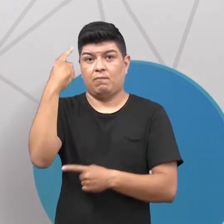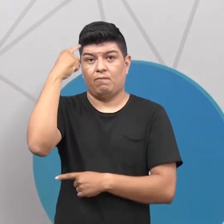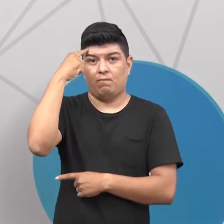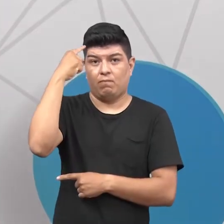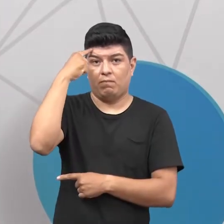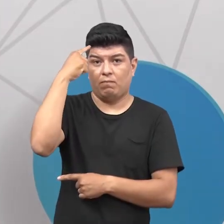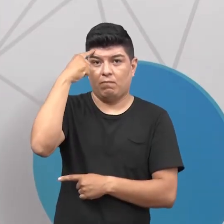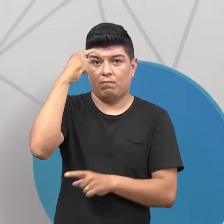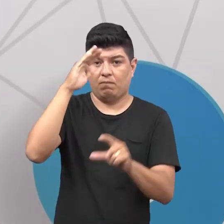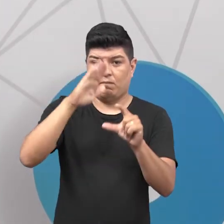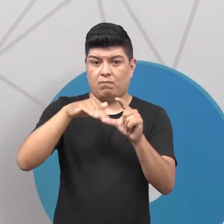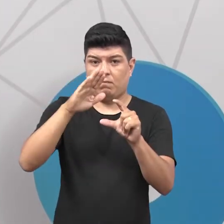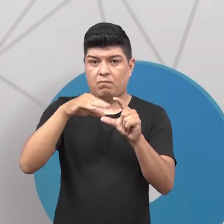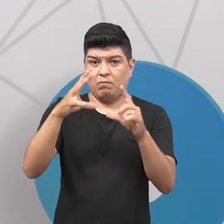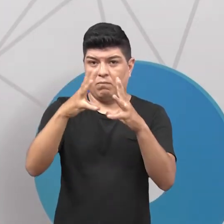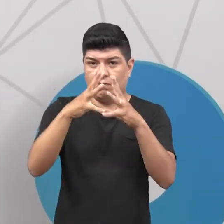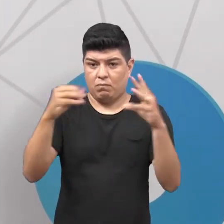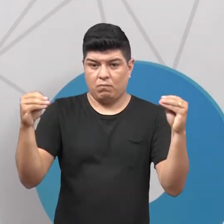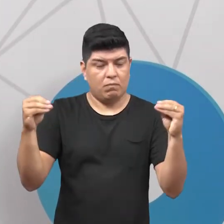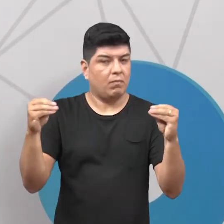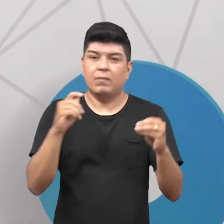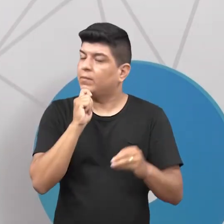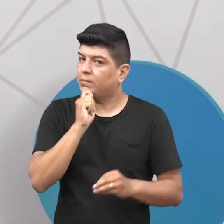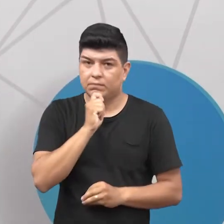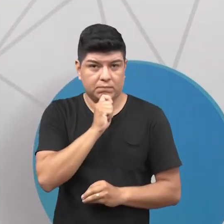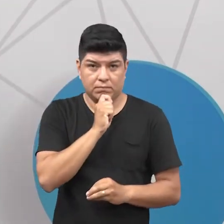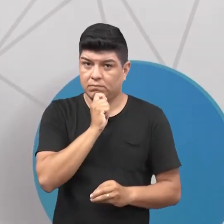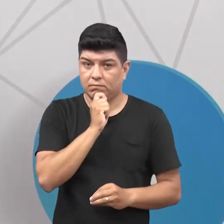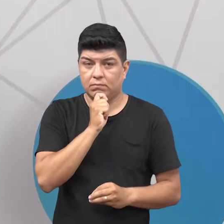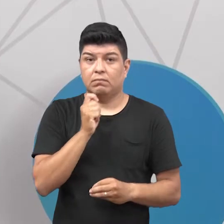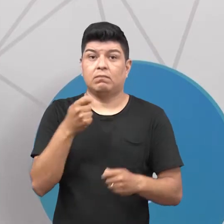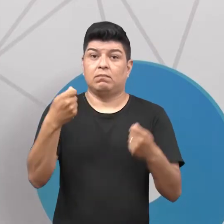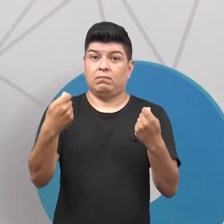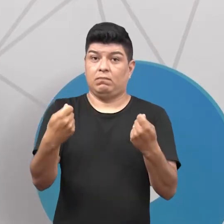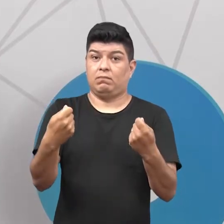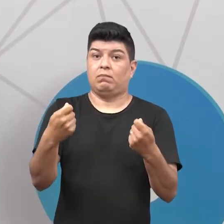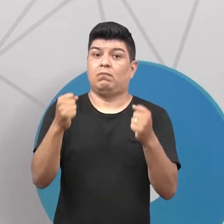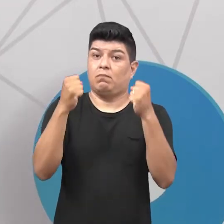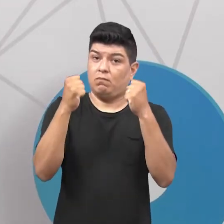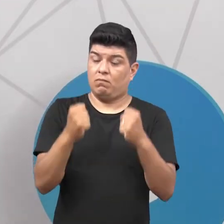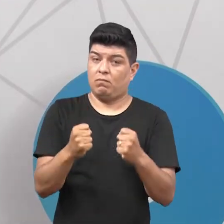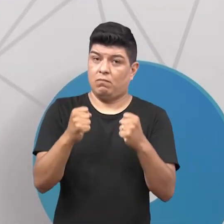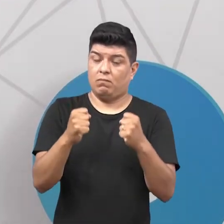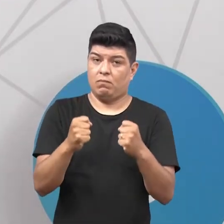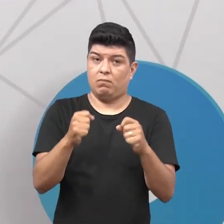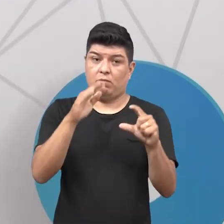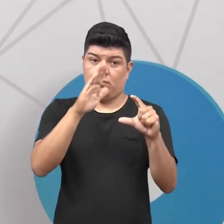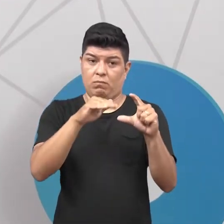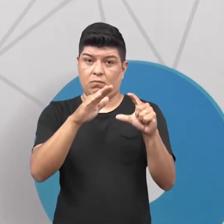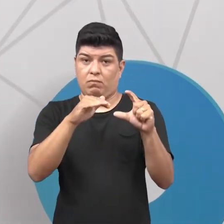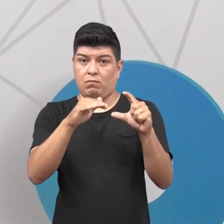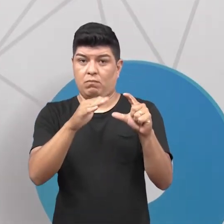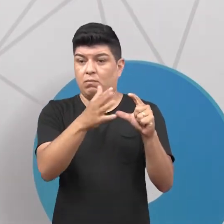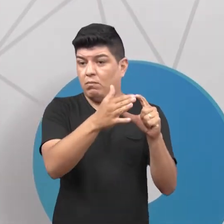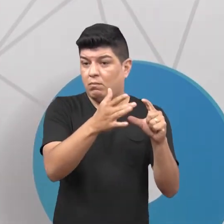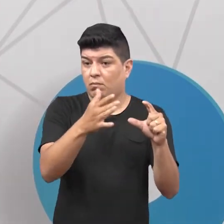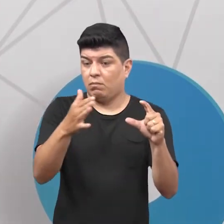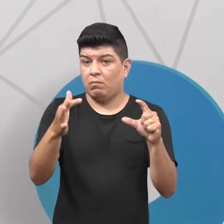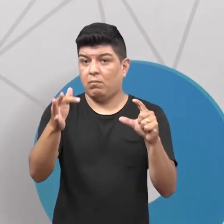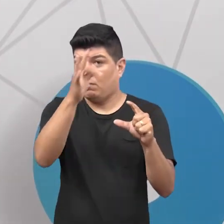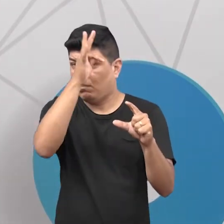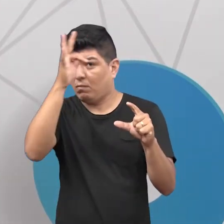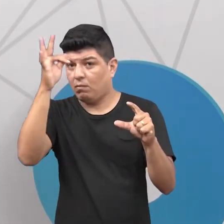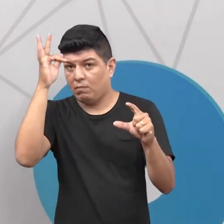mítico não desapareceu na sua totalidade. Então nós podemos dizer que do mito para a filosofia houve